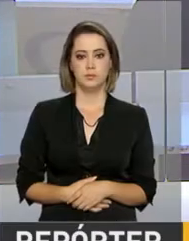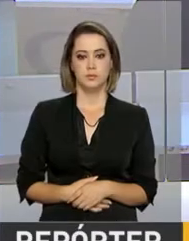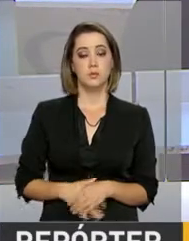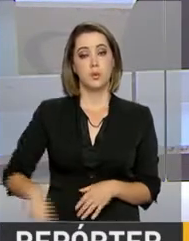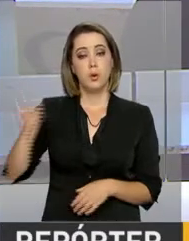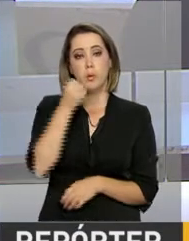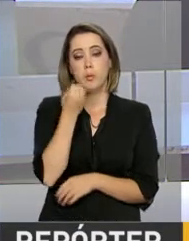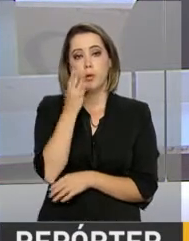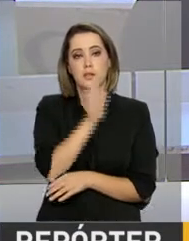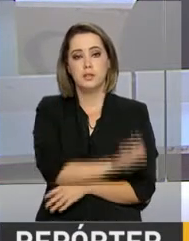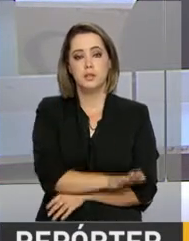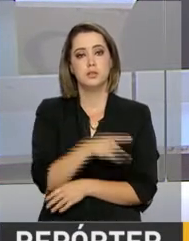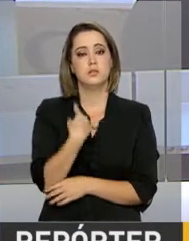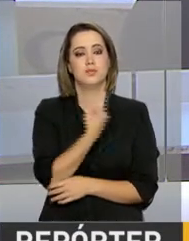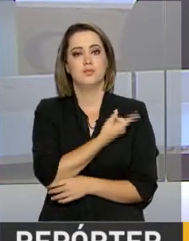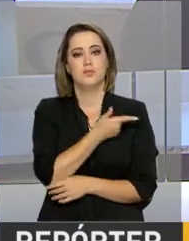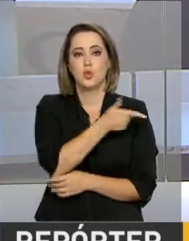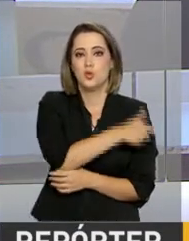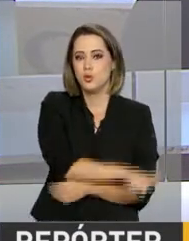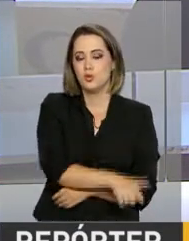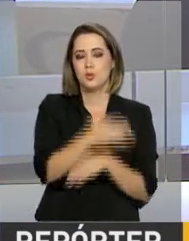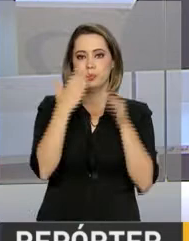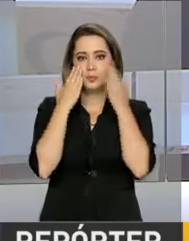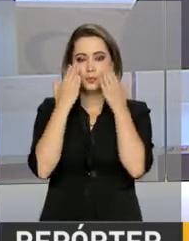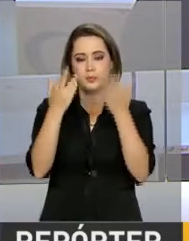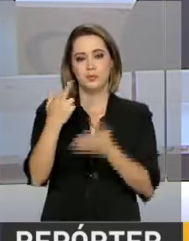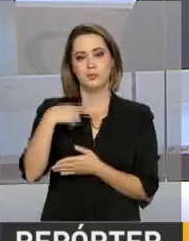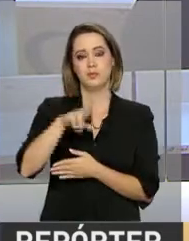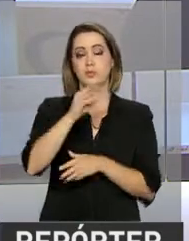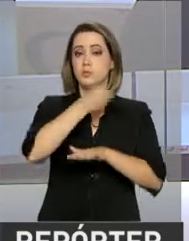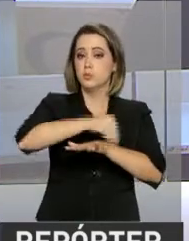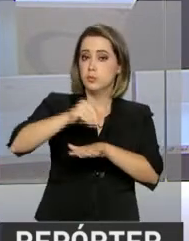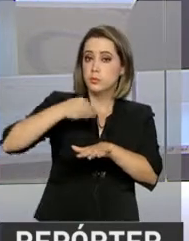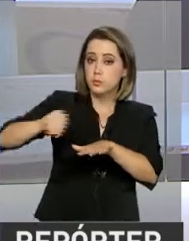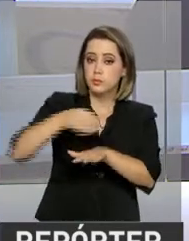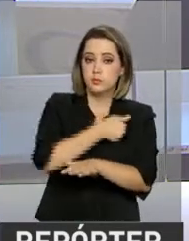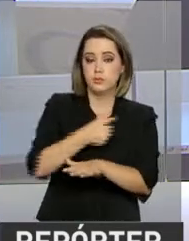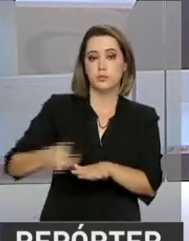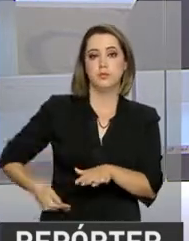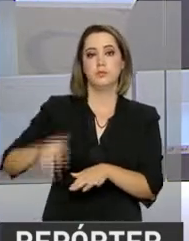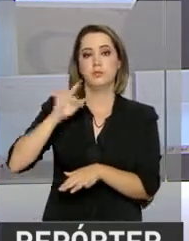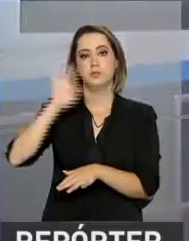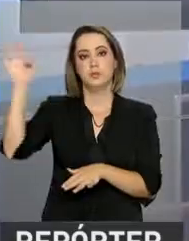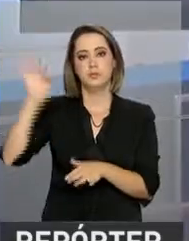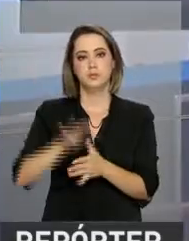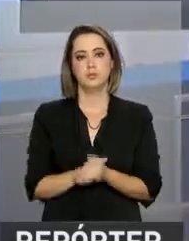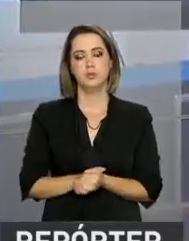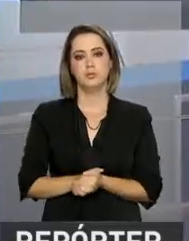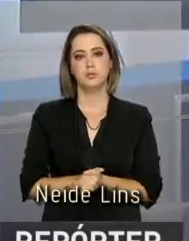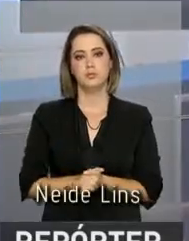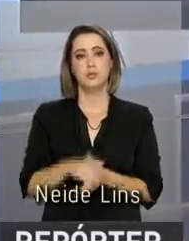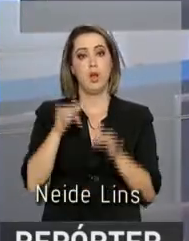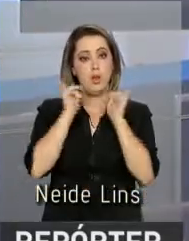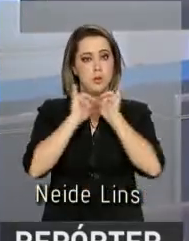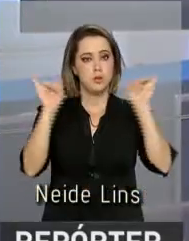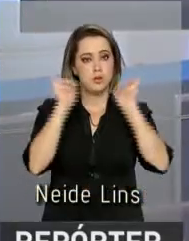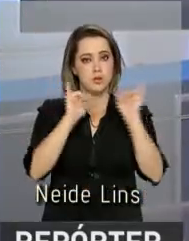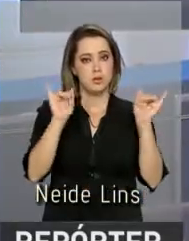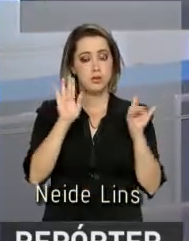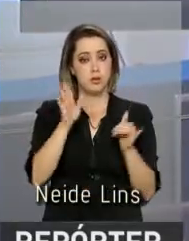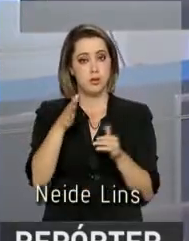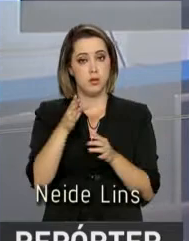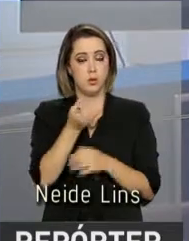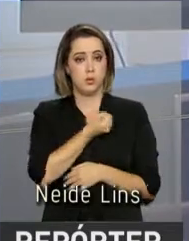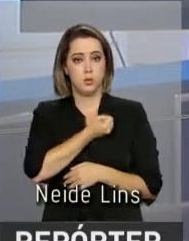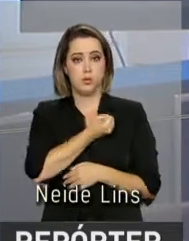Olá, boa tarde. No ar mais uma edição do Repórter NBR com as notícias do governo federal. Vão ser anunciados logo mais